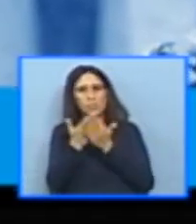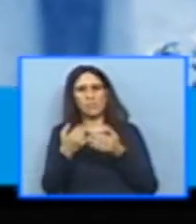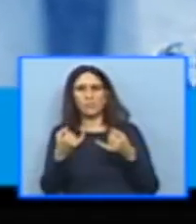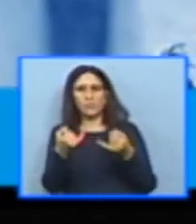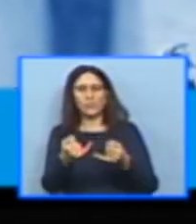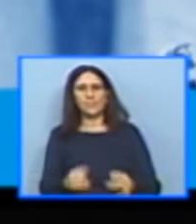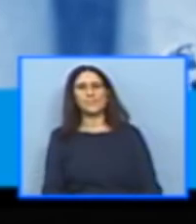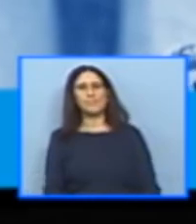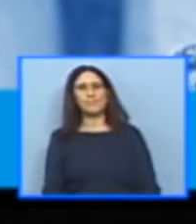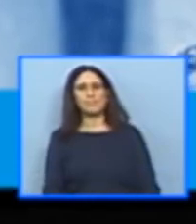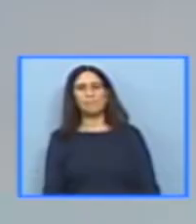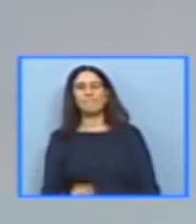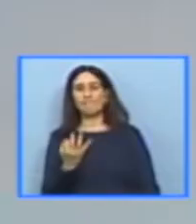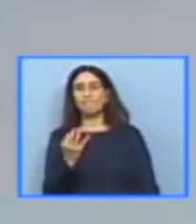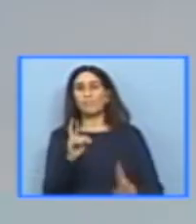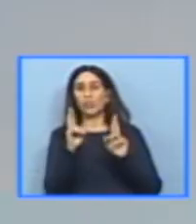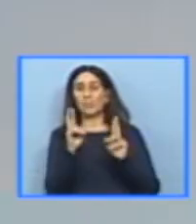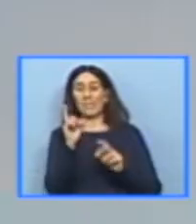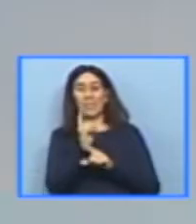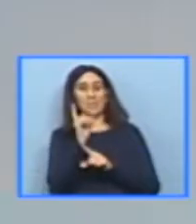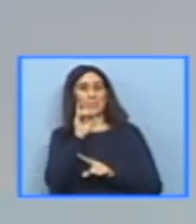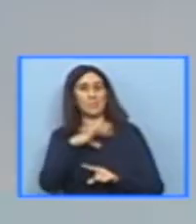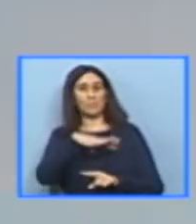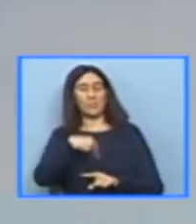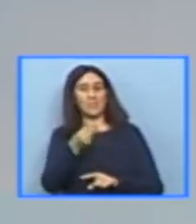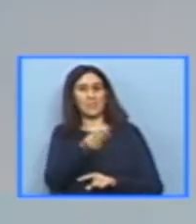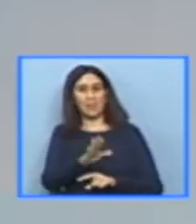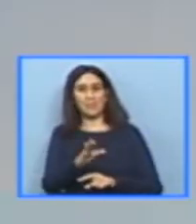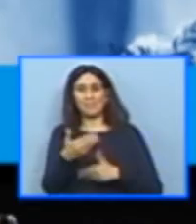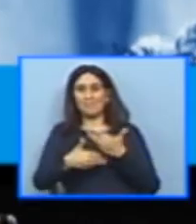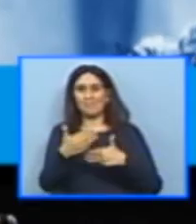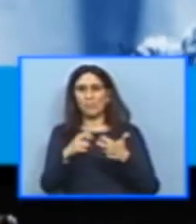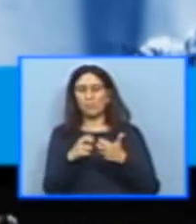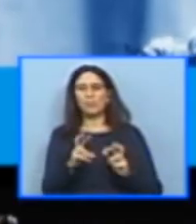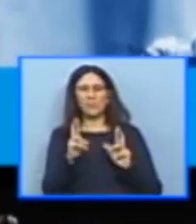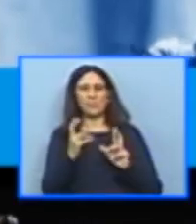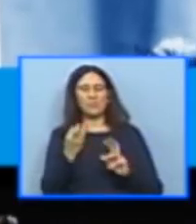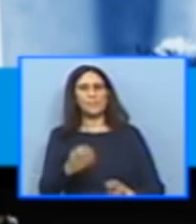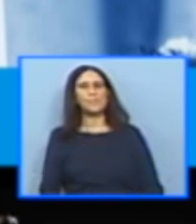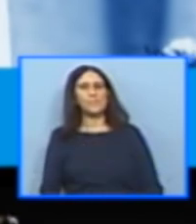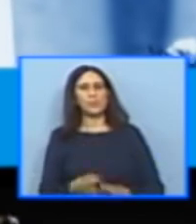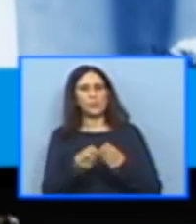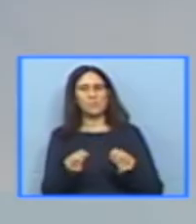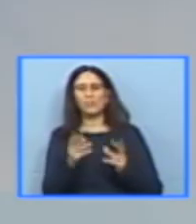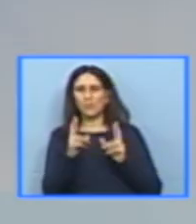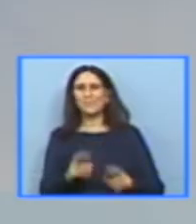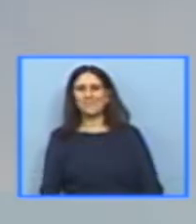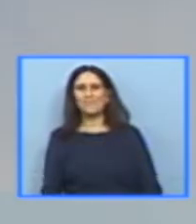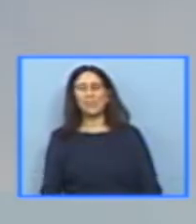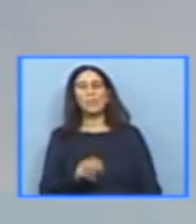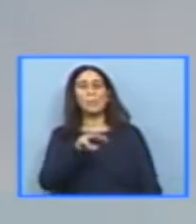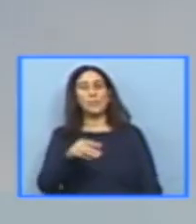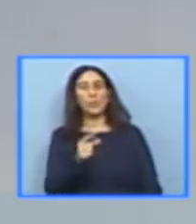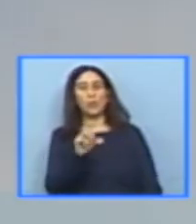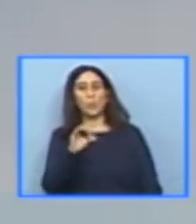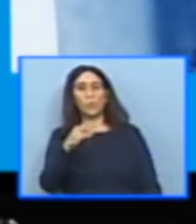depois. Esperemos que neste Dia Mundial da Criança esse problema também conheça passos em ordem à resolução. Espero bem que sim. Agradeço-lhe, Manuel Coutinho, ter estado